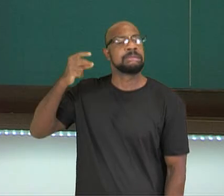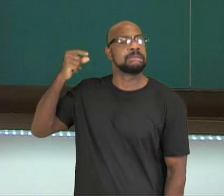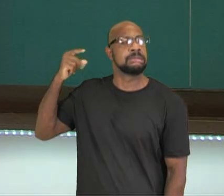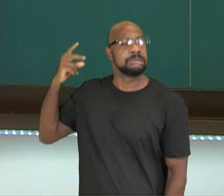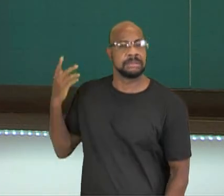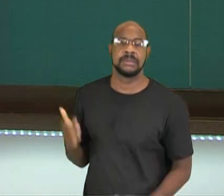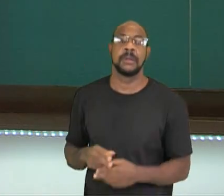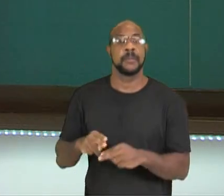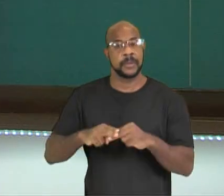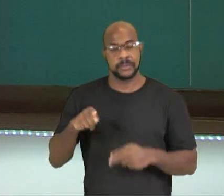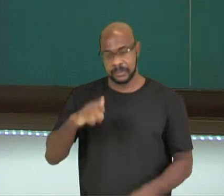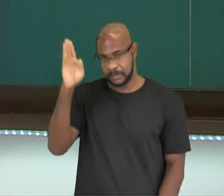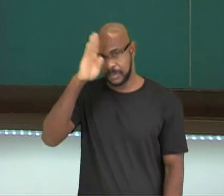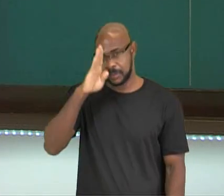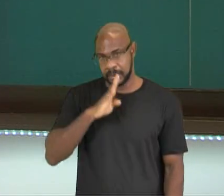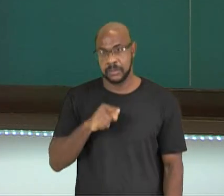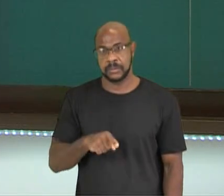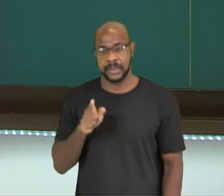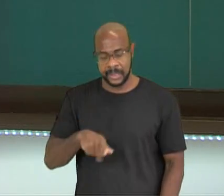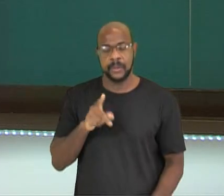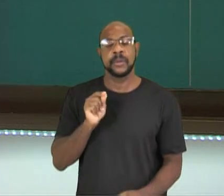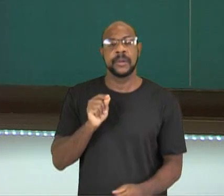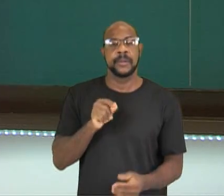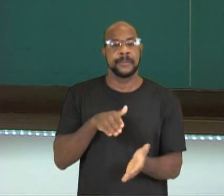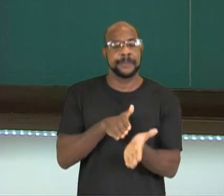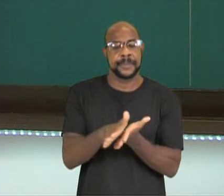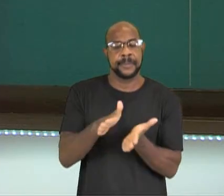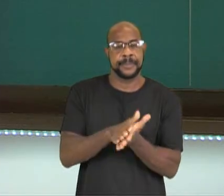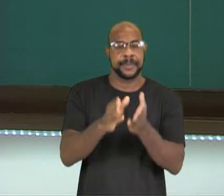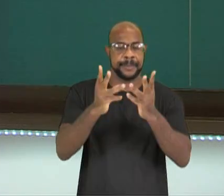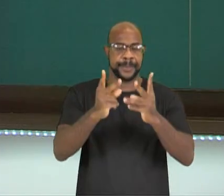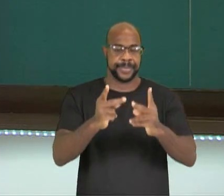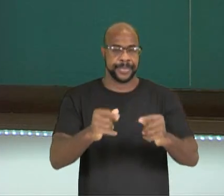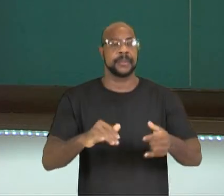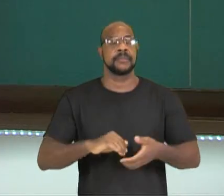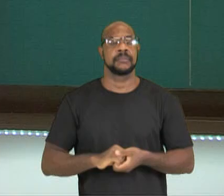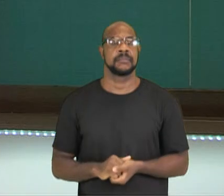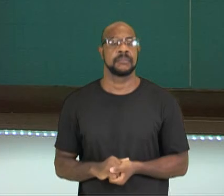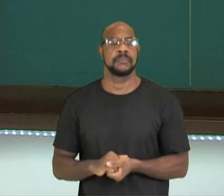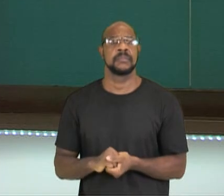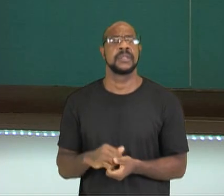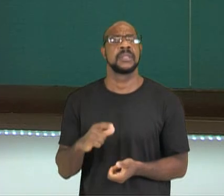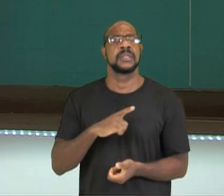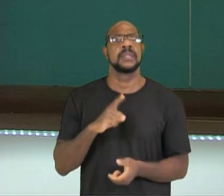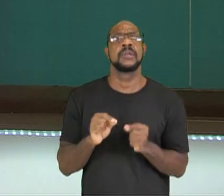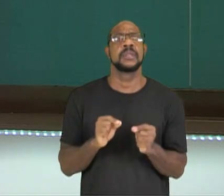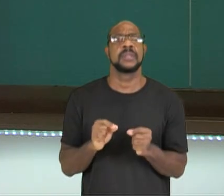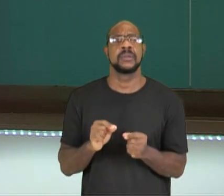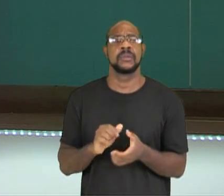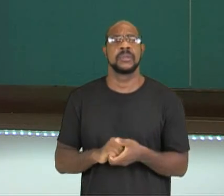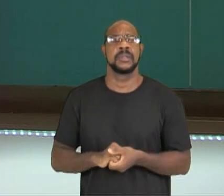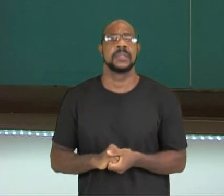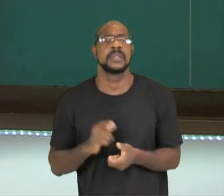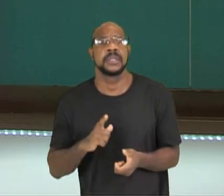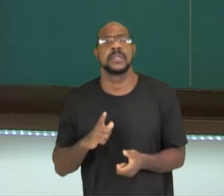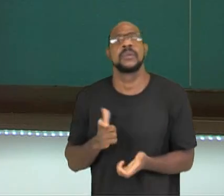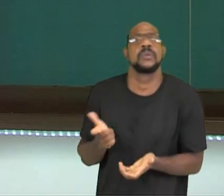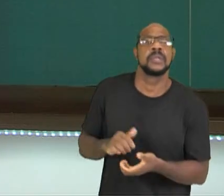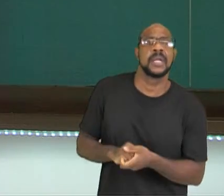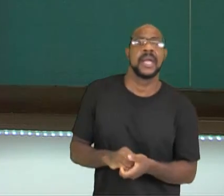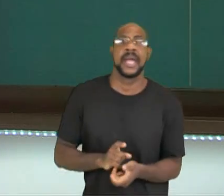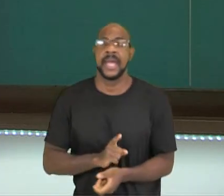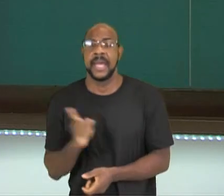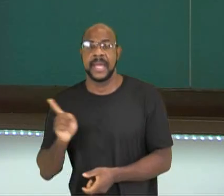que o relevo do Brasil é bastante desgastado. E aí nós vamos ter esses agentes que modelam